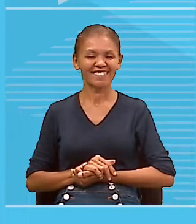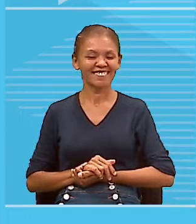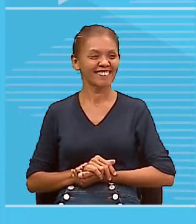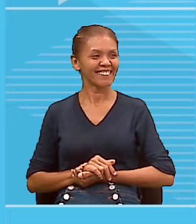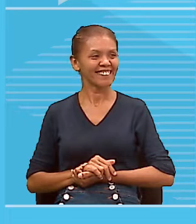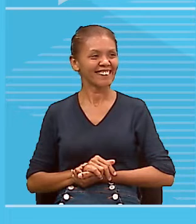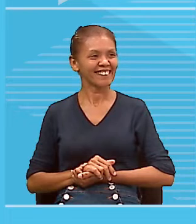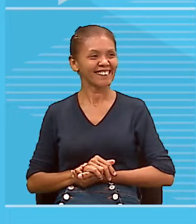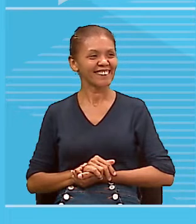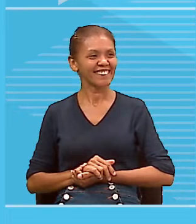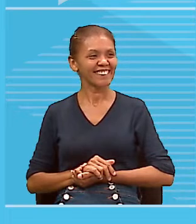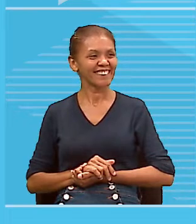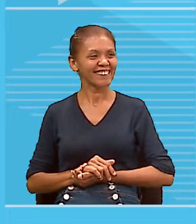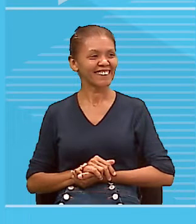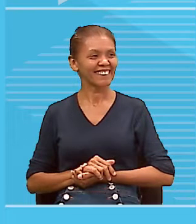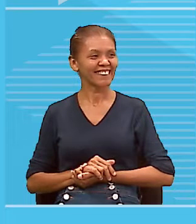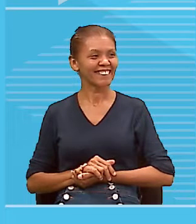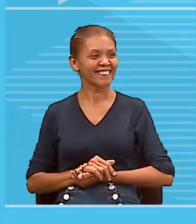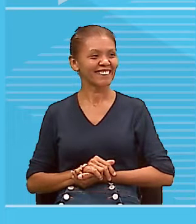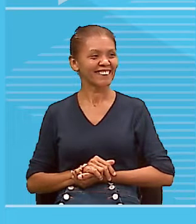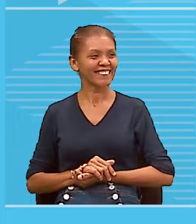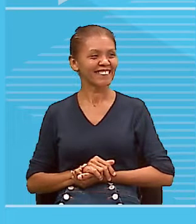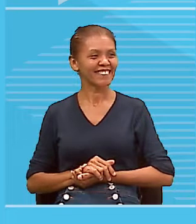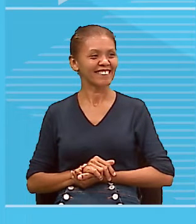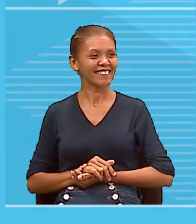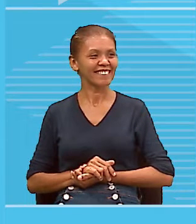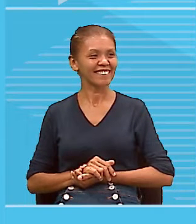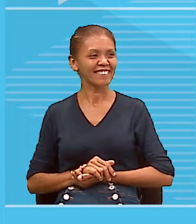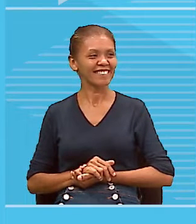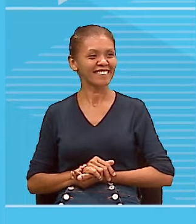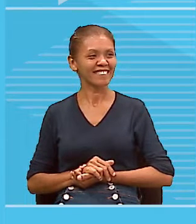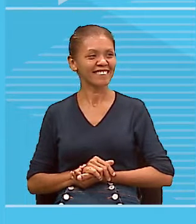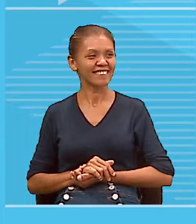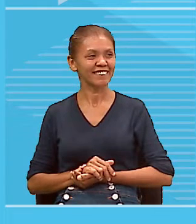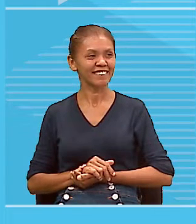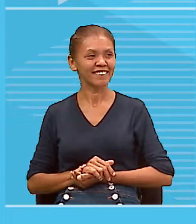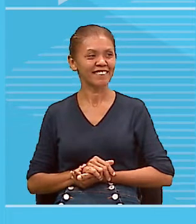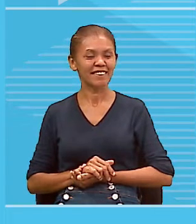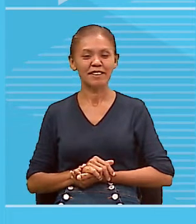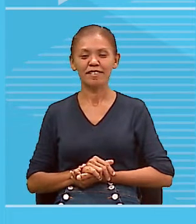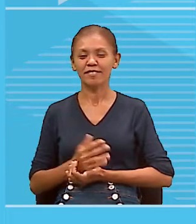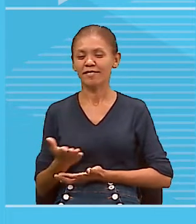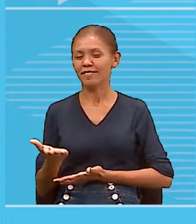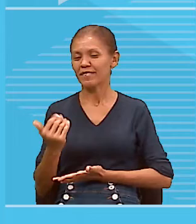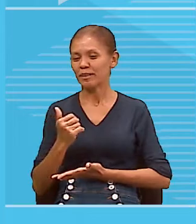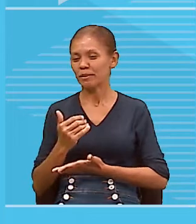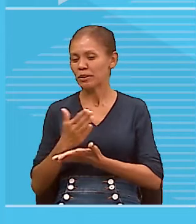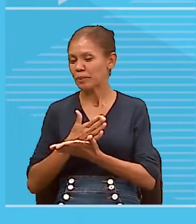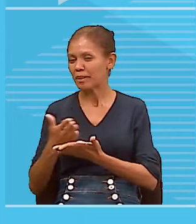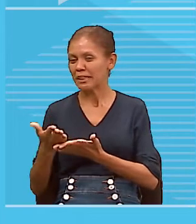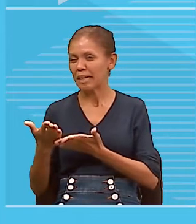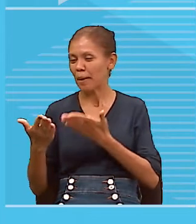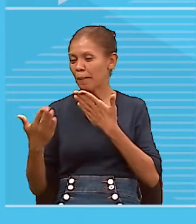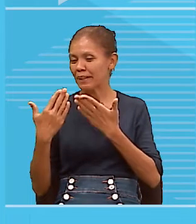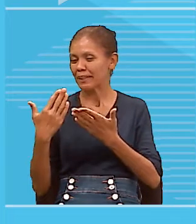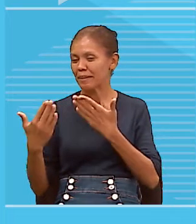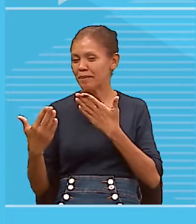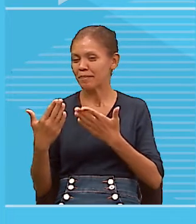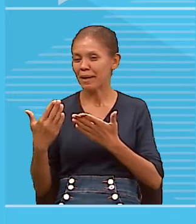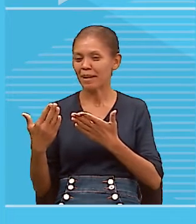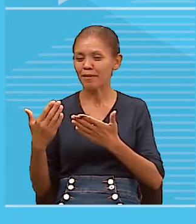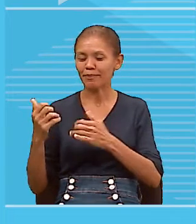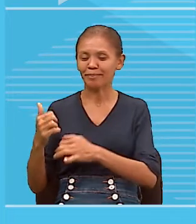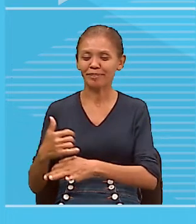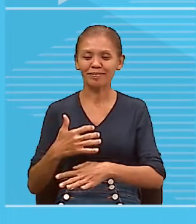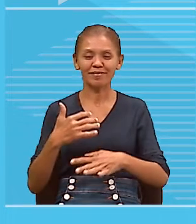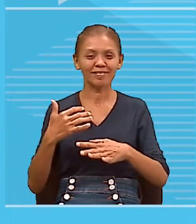olhando essa imagem eu quero que a gente já comece conversando aqui no nosso chat como a gente sempre faz né nossa aula